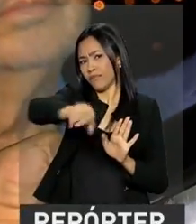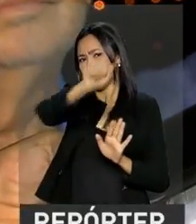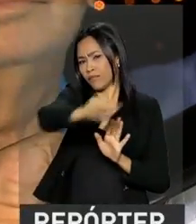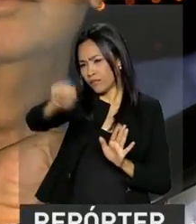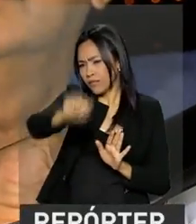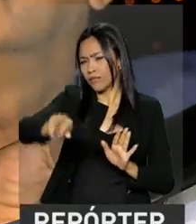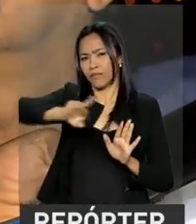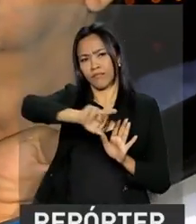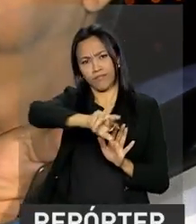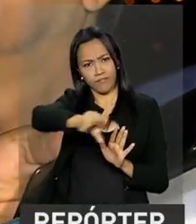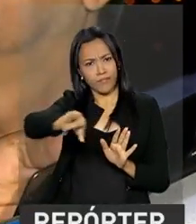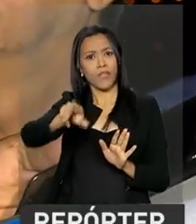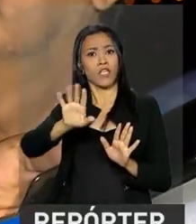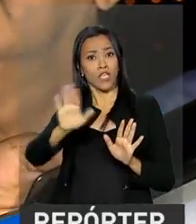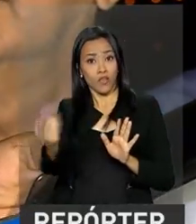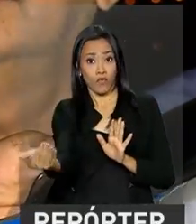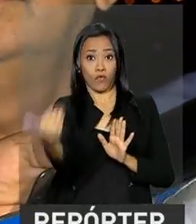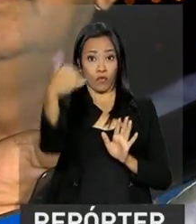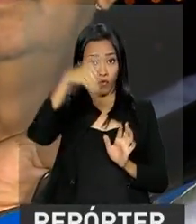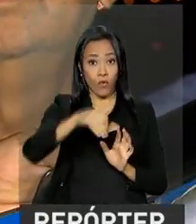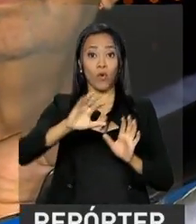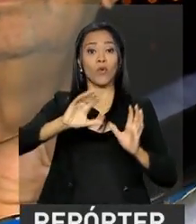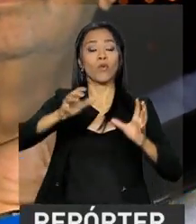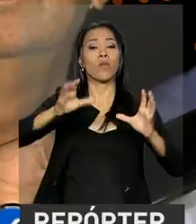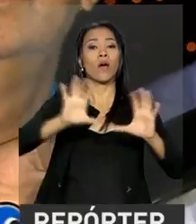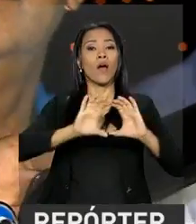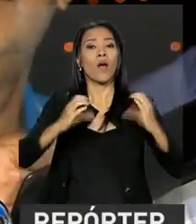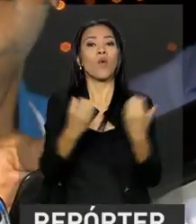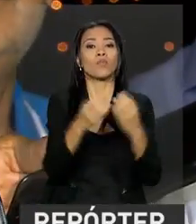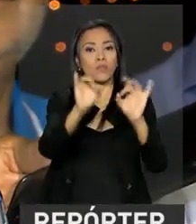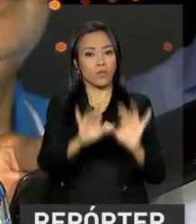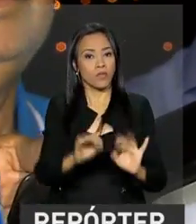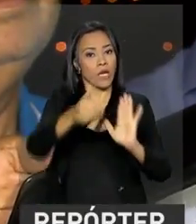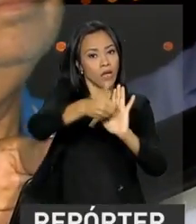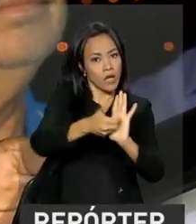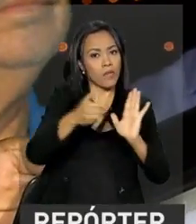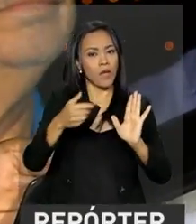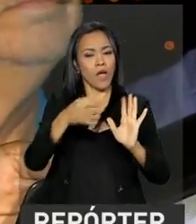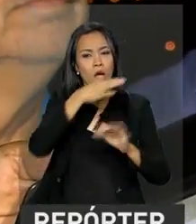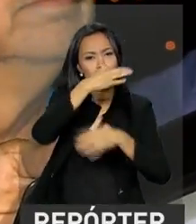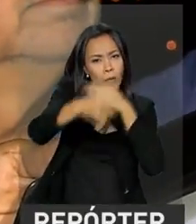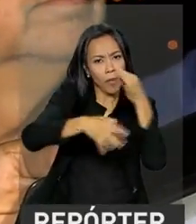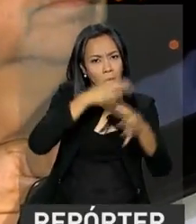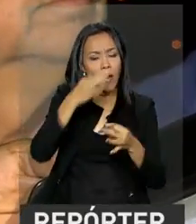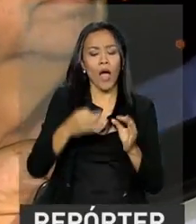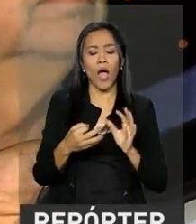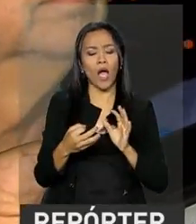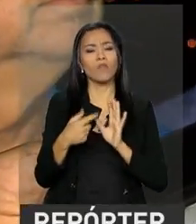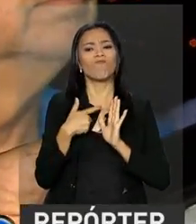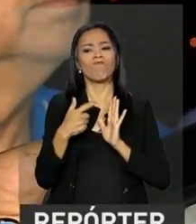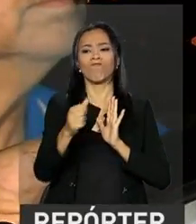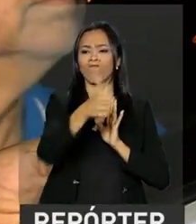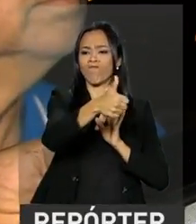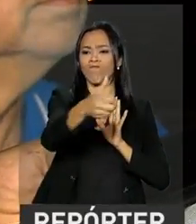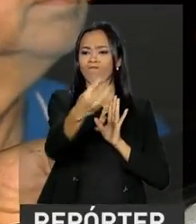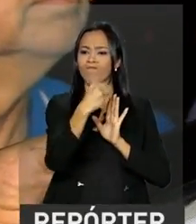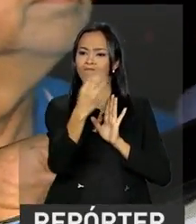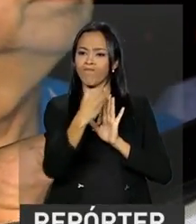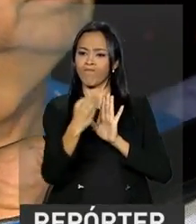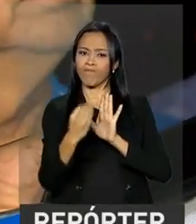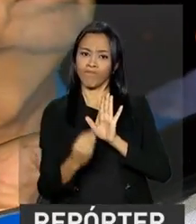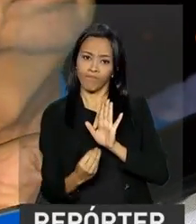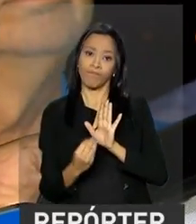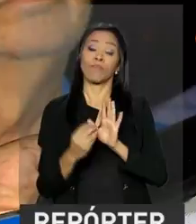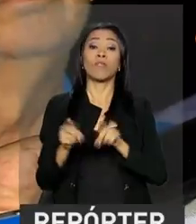foram à comissão mostrar seu ponto de vista e mesmo quando absorvemos a opinião de muitos parlamentares que trouxeram na